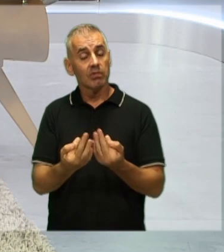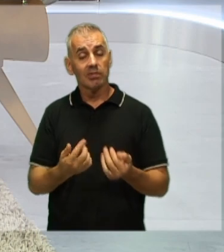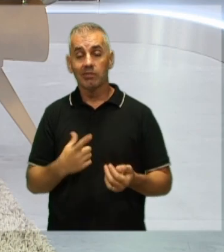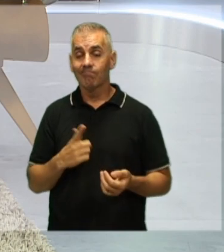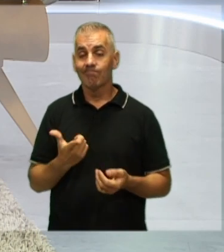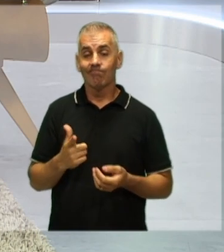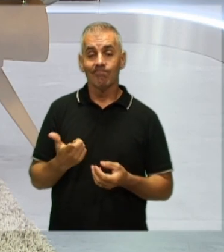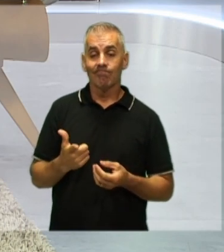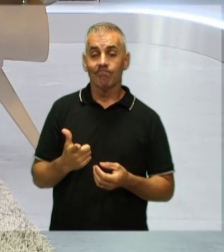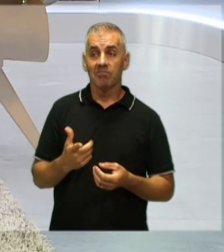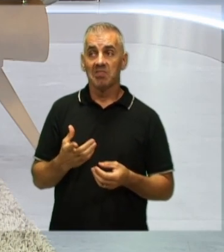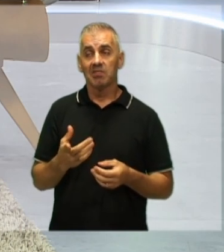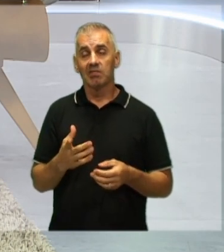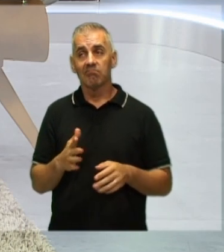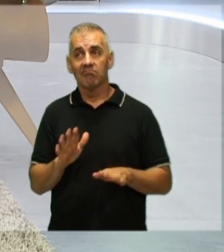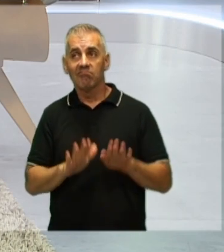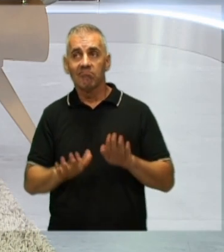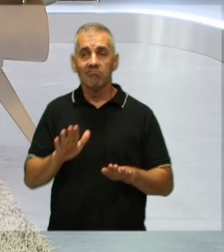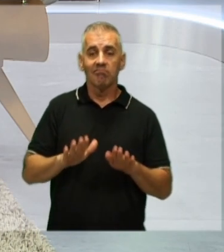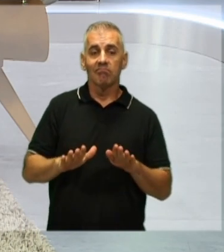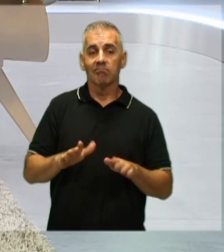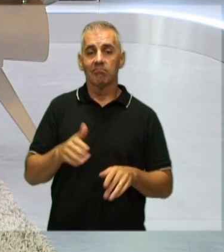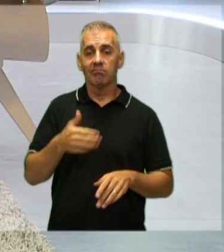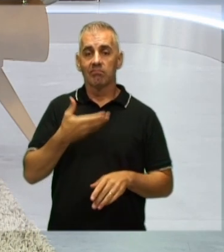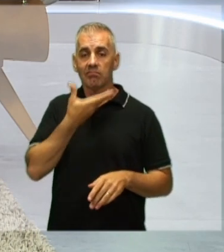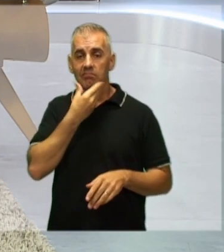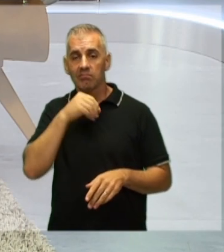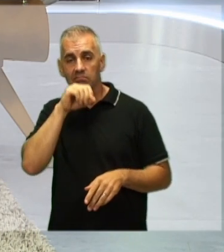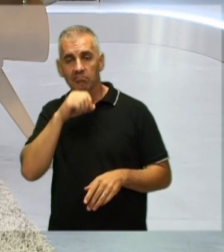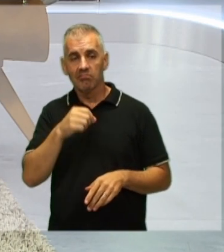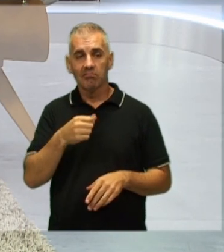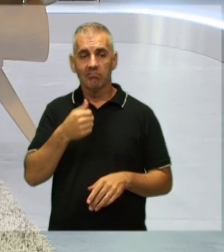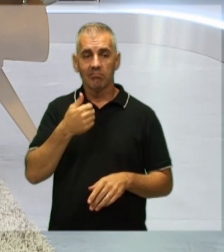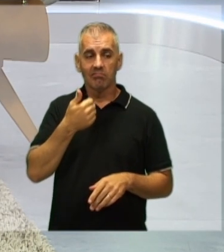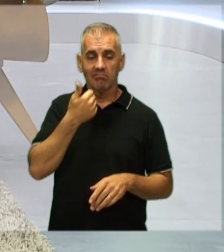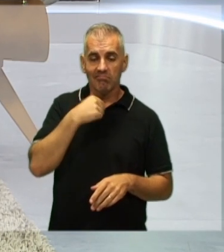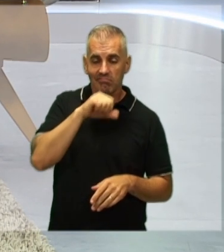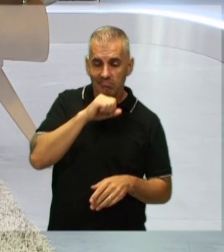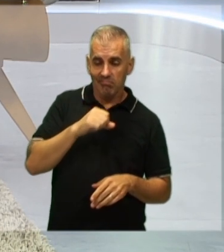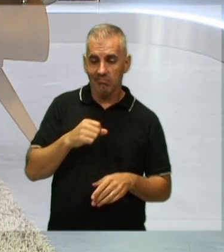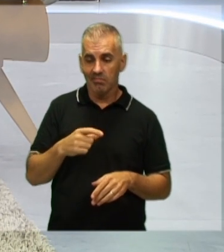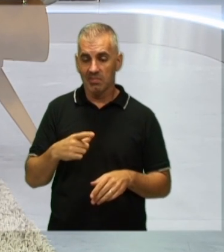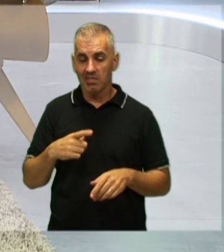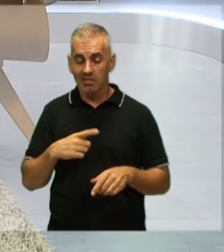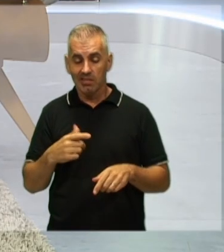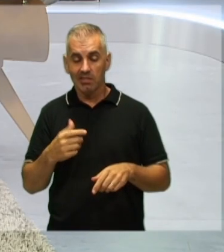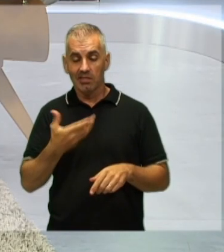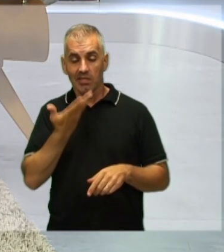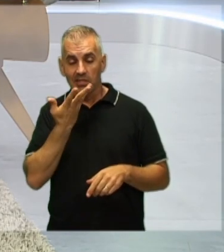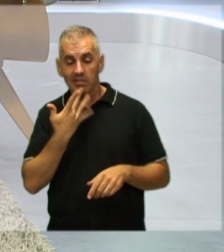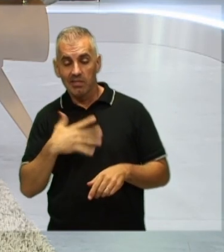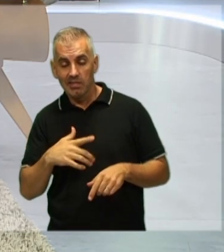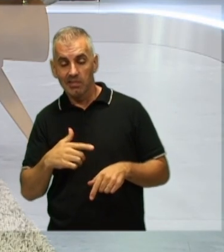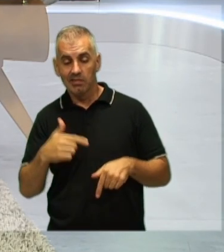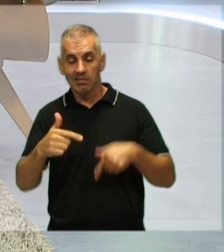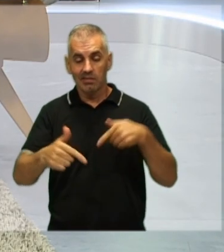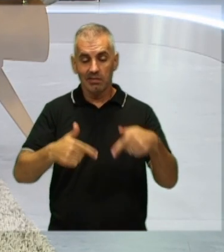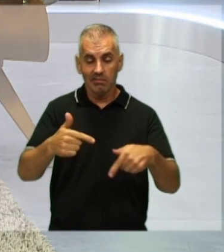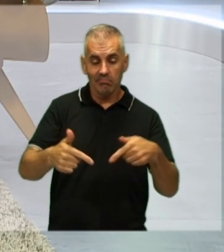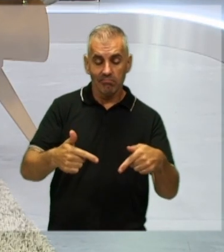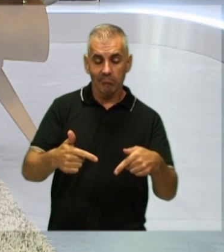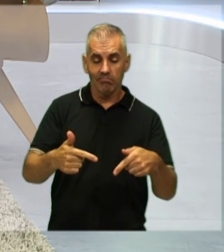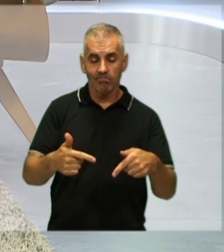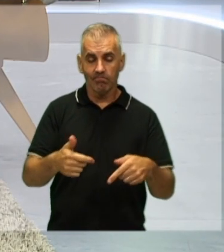pai, já não tem mais a mãe, e aí pior ainda, porque a mãe agora está trabalhando para sustentar a casa e essa menina grávida, agora a mãe tem que cuidar de uma